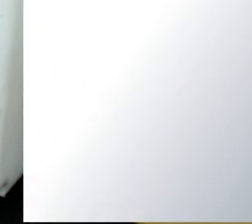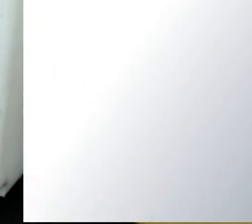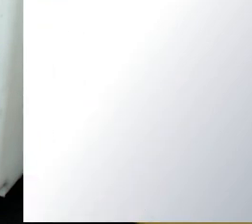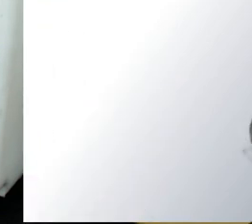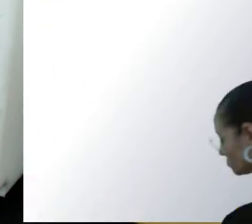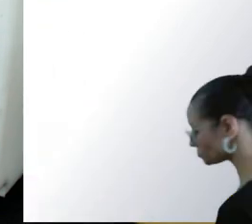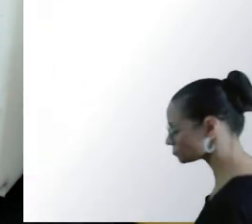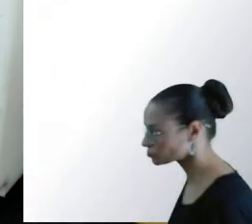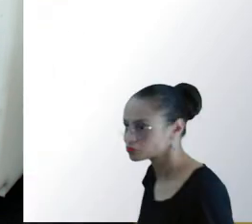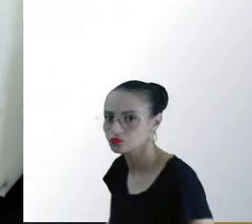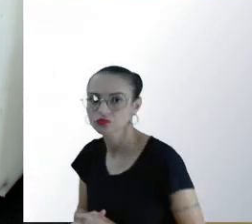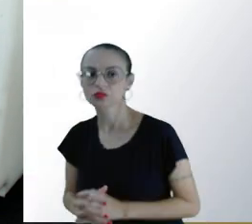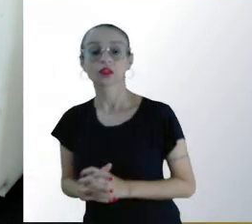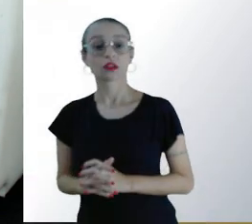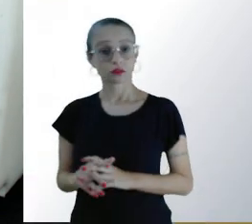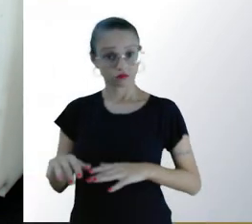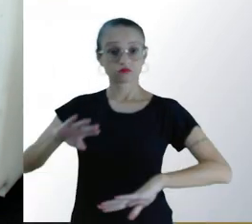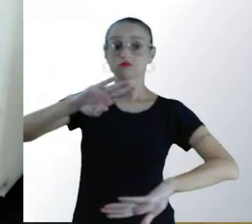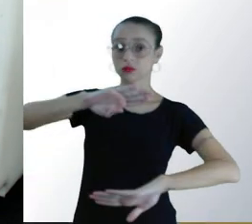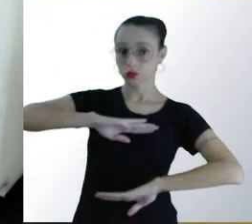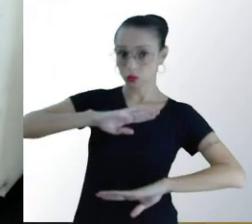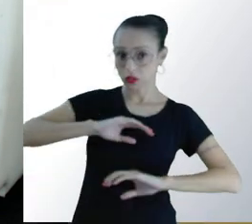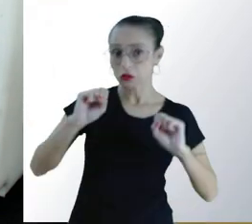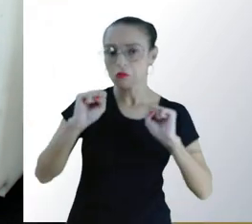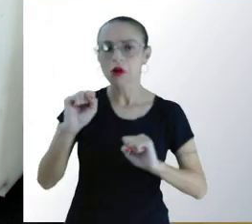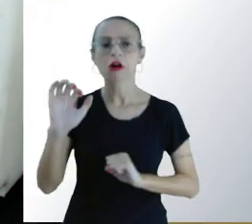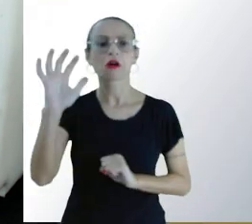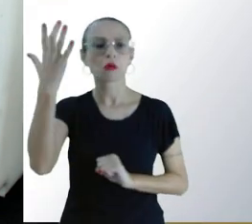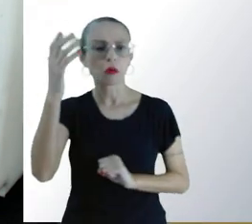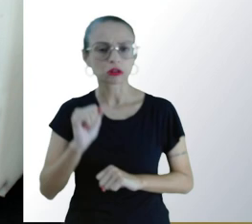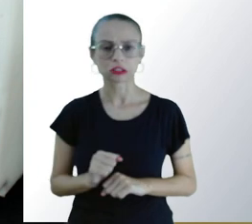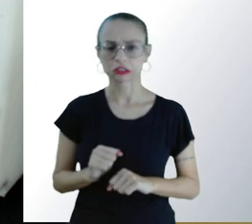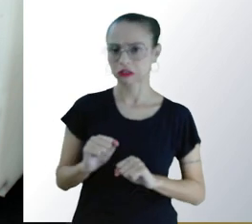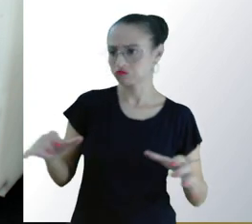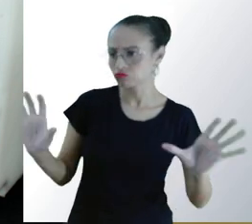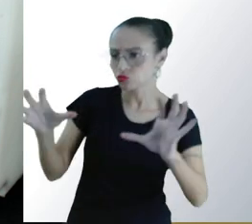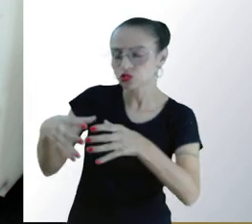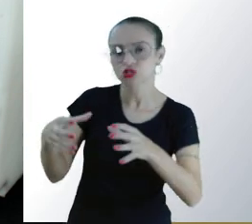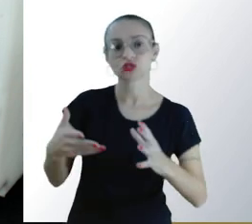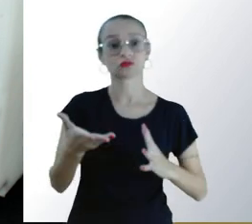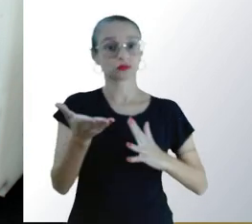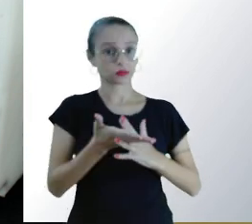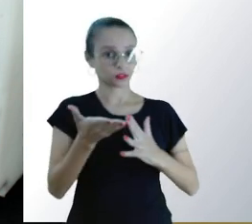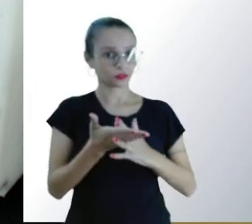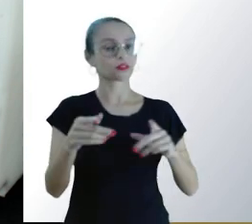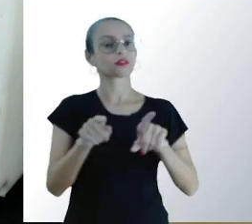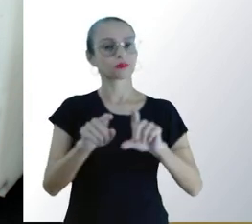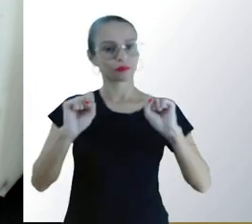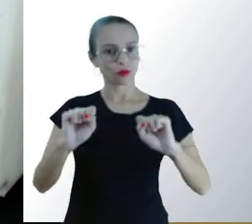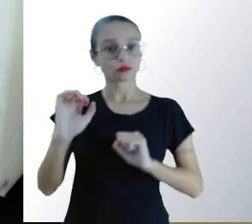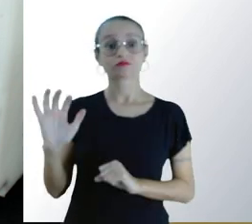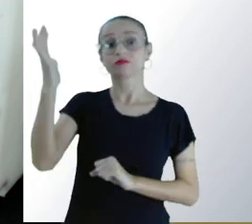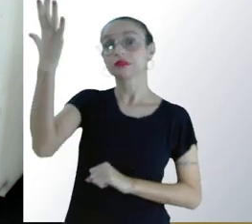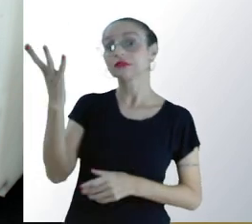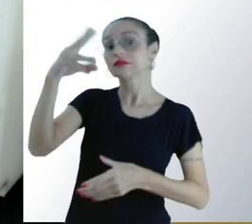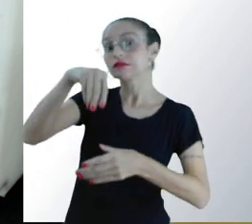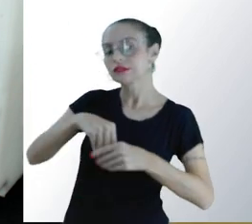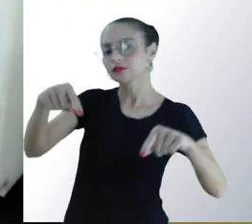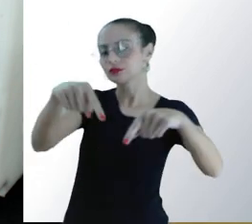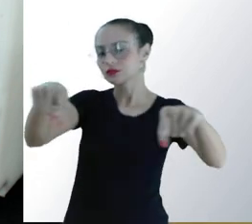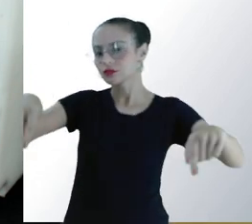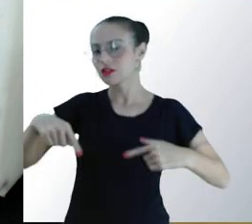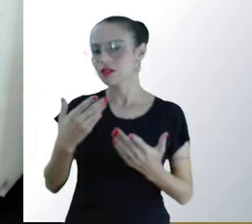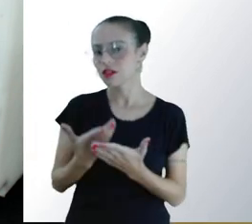As situações, elas podem acontecer ali no coletivo, na hora do intervalo, mas elas podem acontecer também dentro da sala de aula, né? Então,